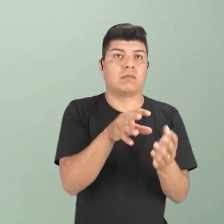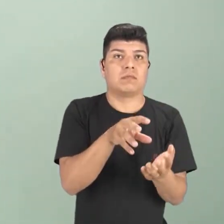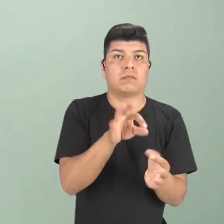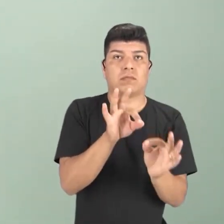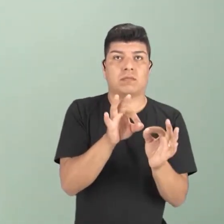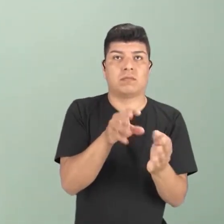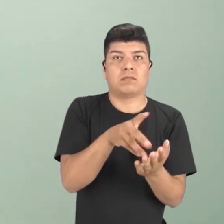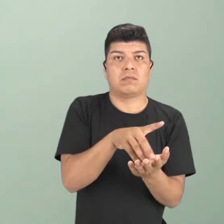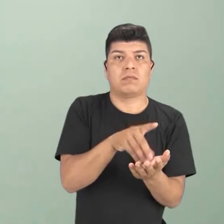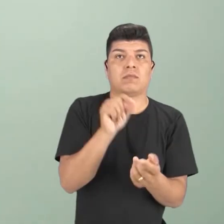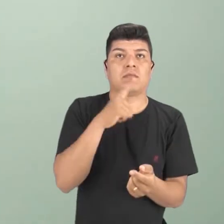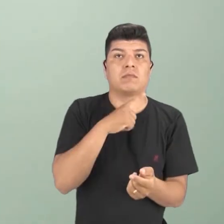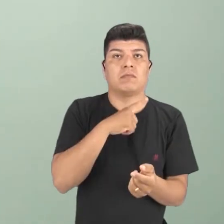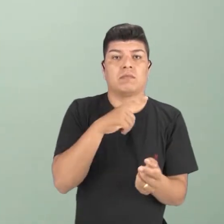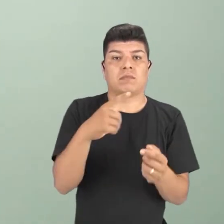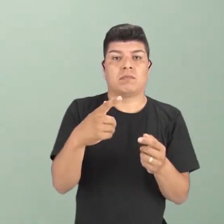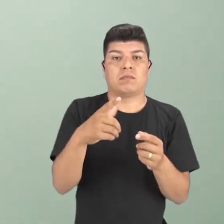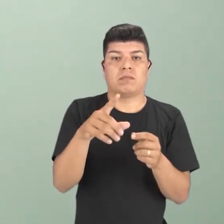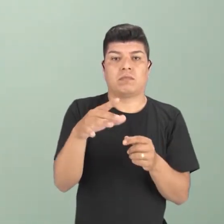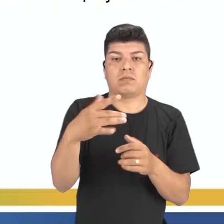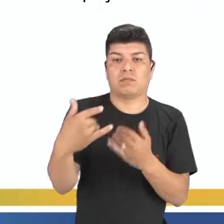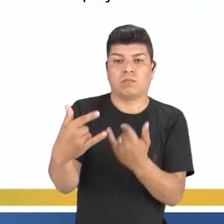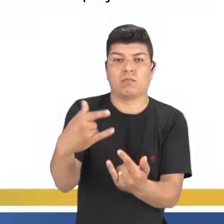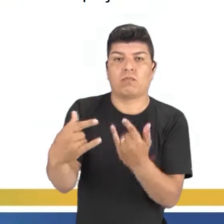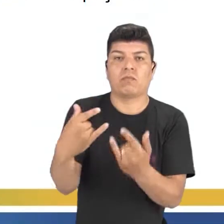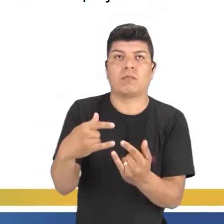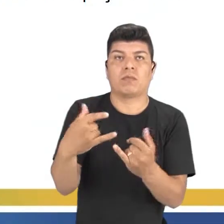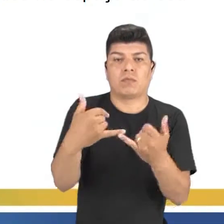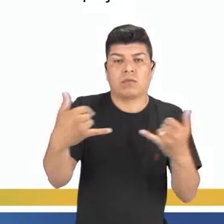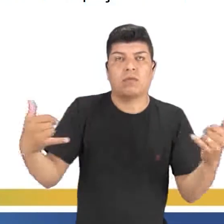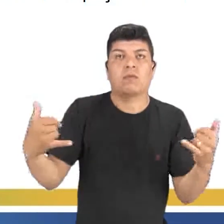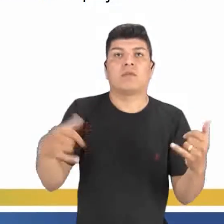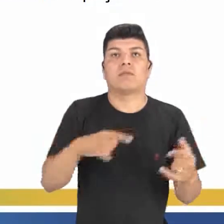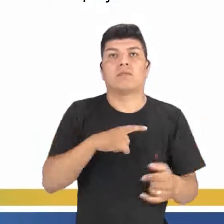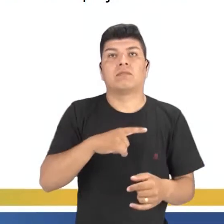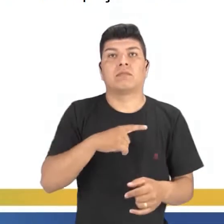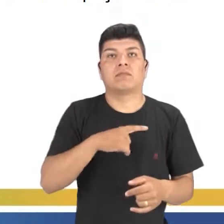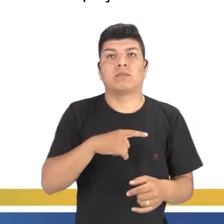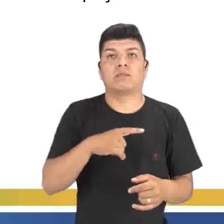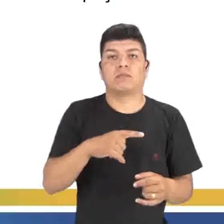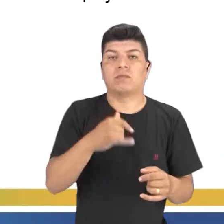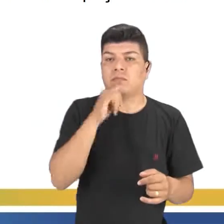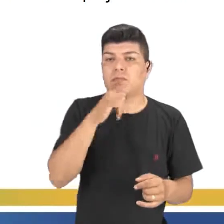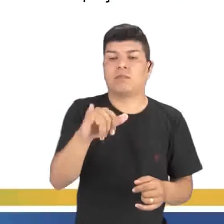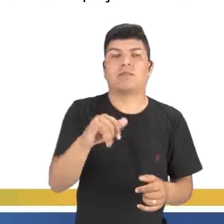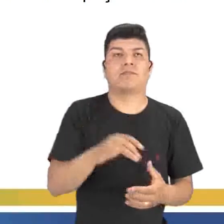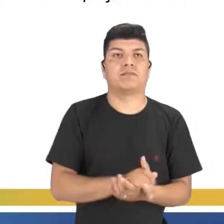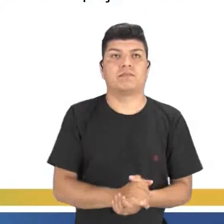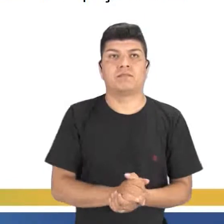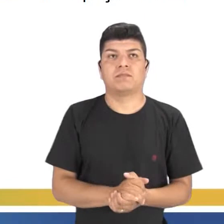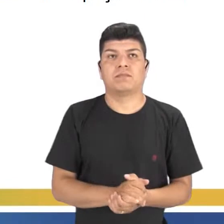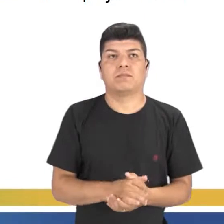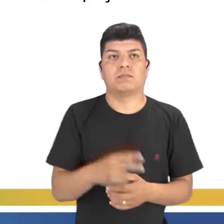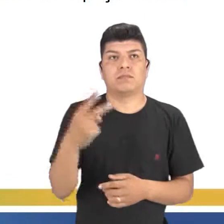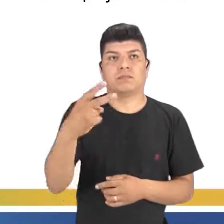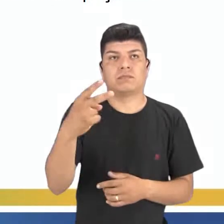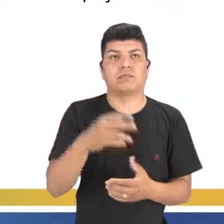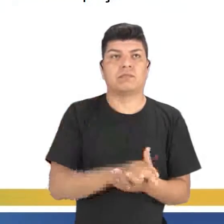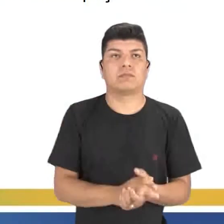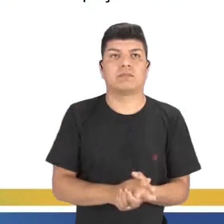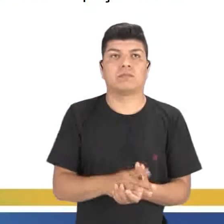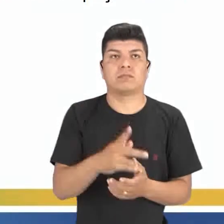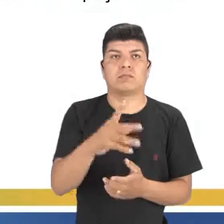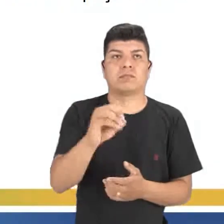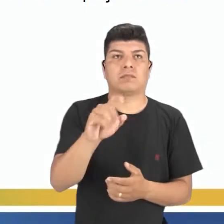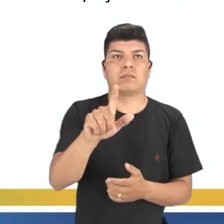agulha imantada pode ser atraída por um fio próximo a ela, no qual passa uma corrente elétrica. Segunda opção: